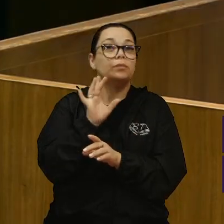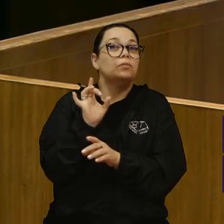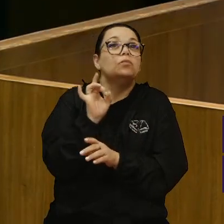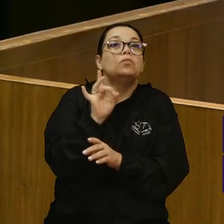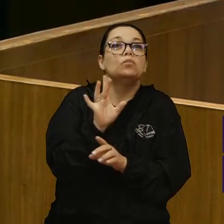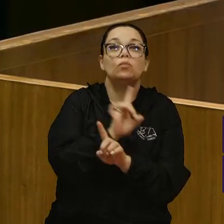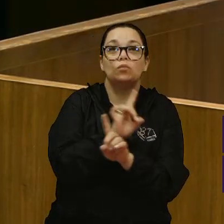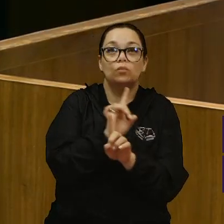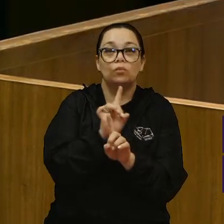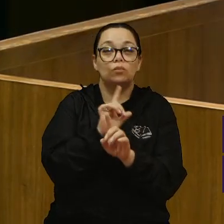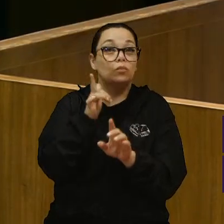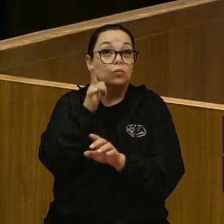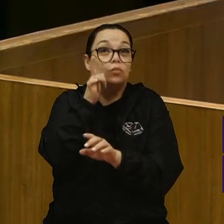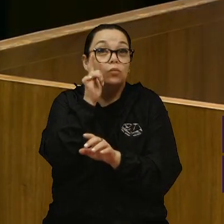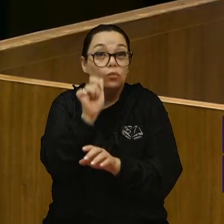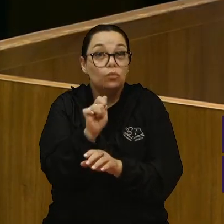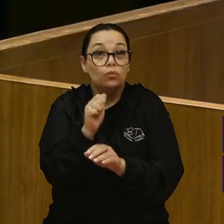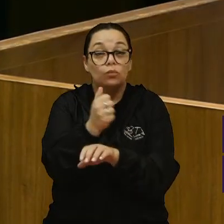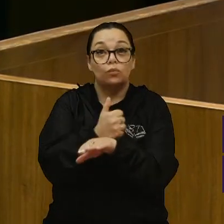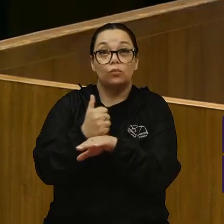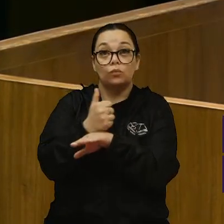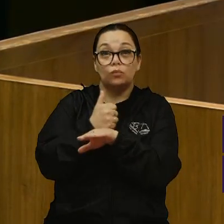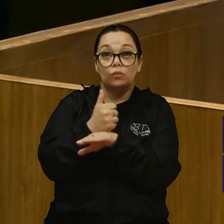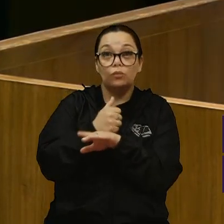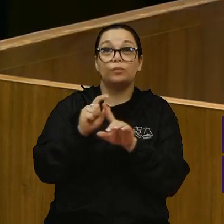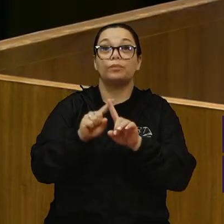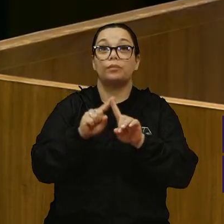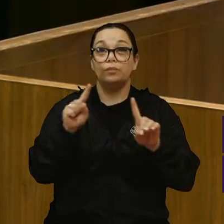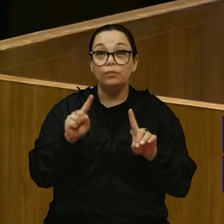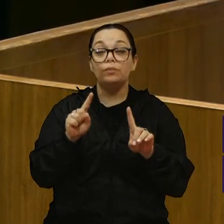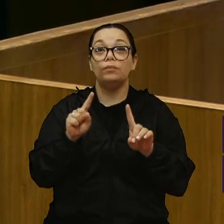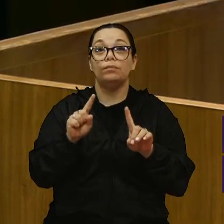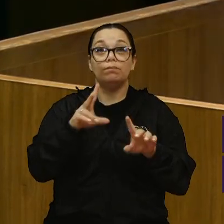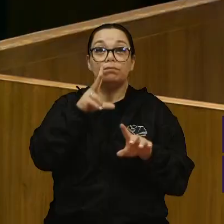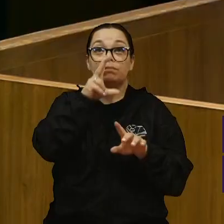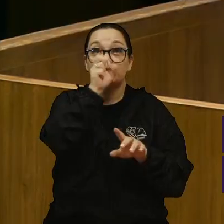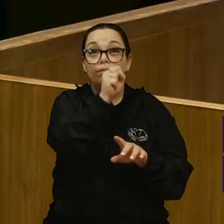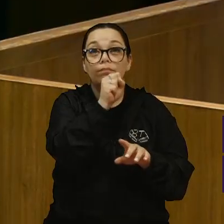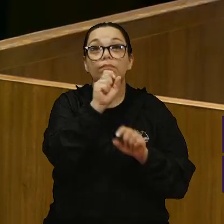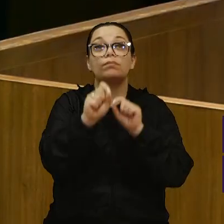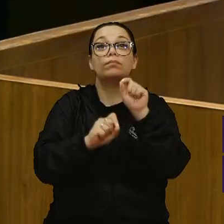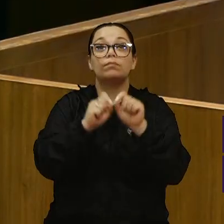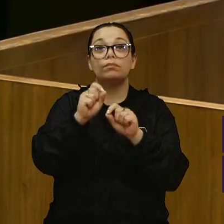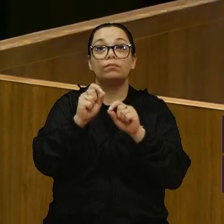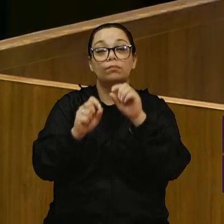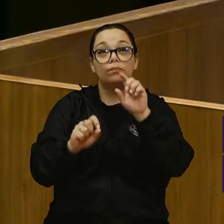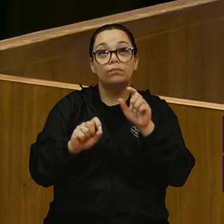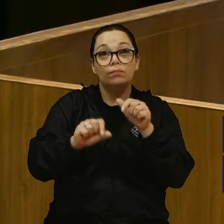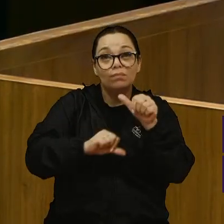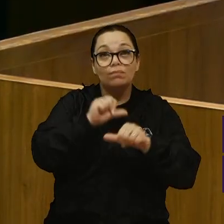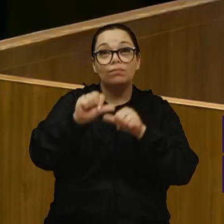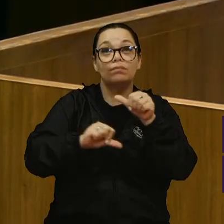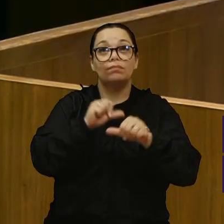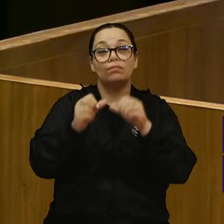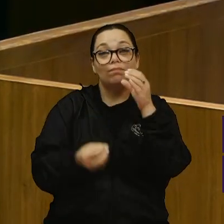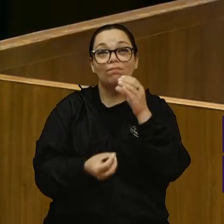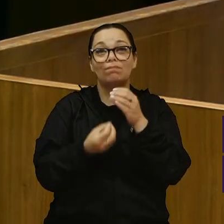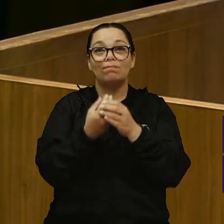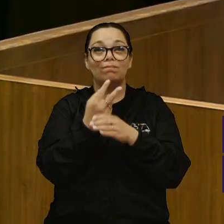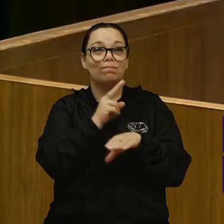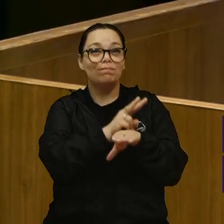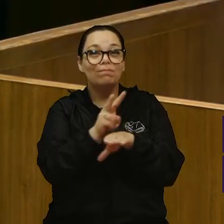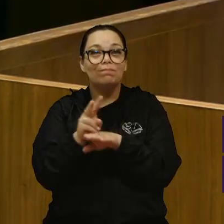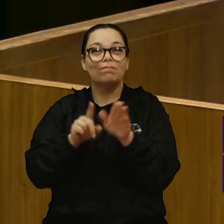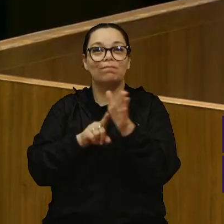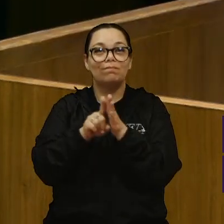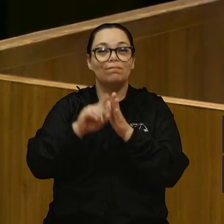apenas suas conquistas profissionais, mas a força com que ela transforma reconhecimento em cuidado,